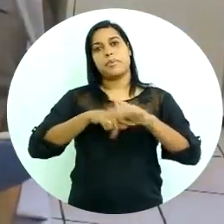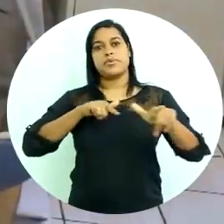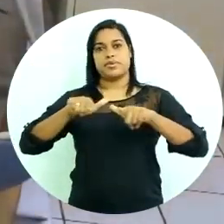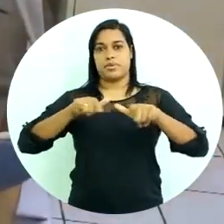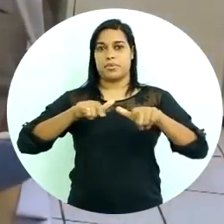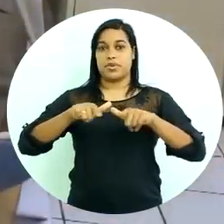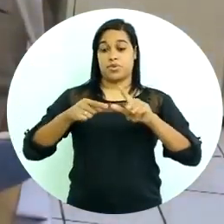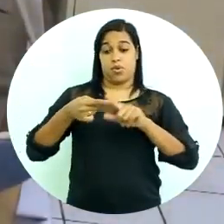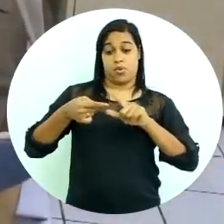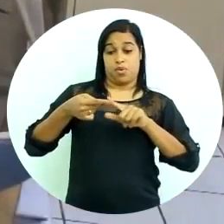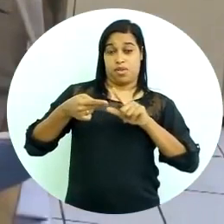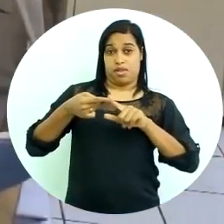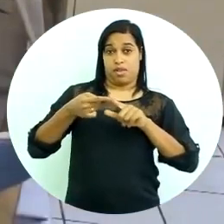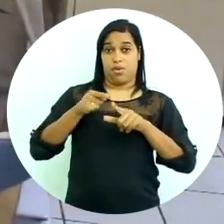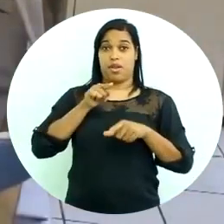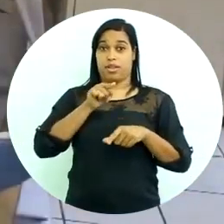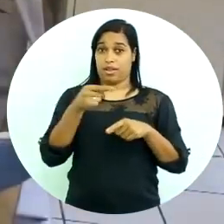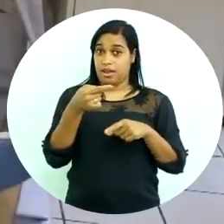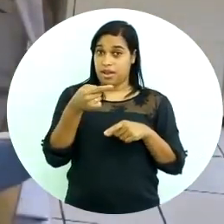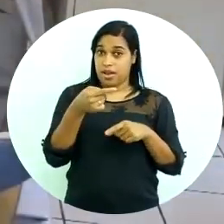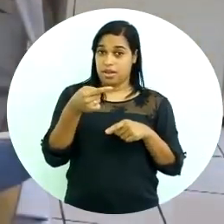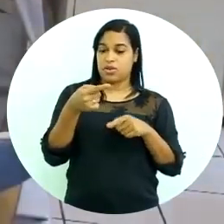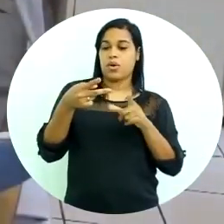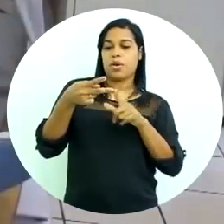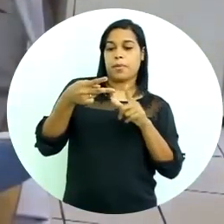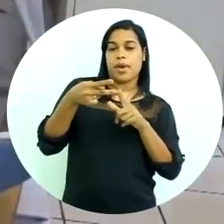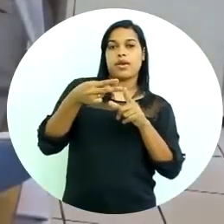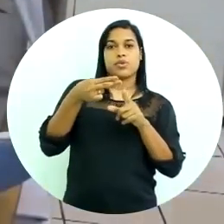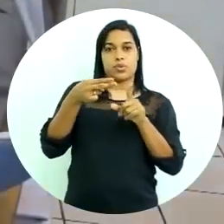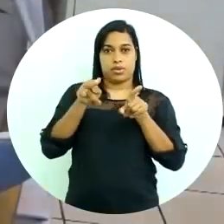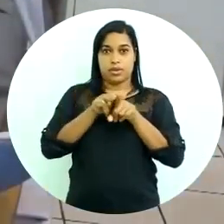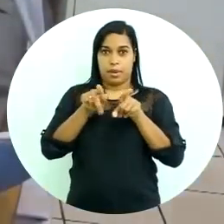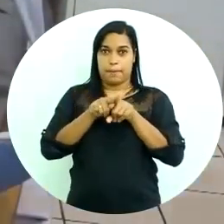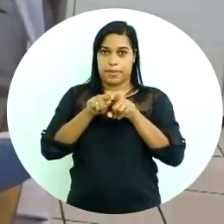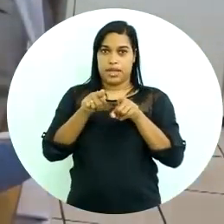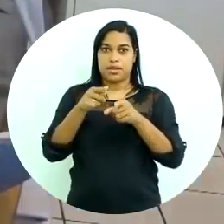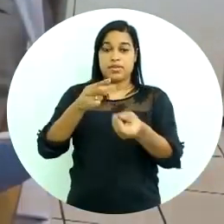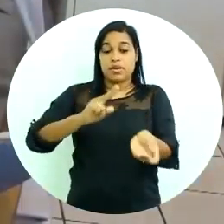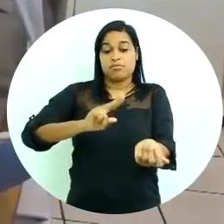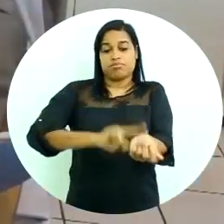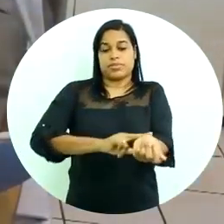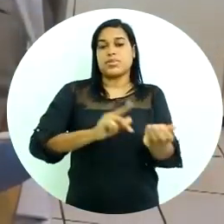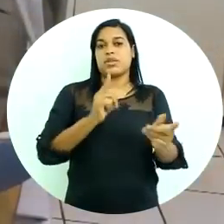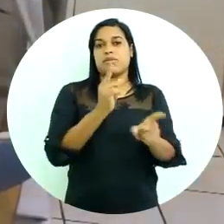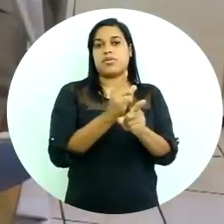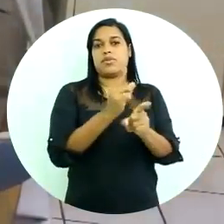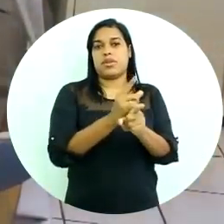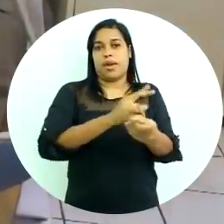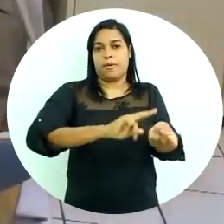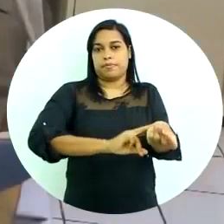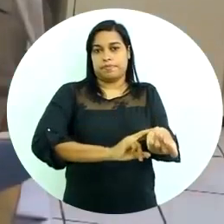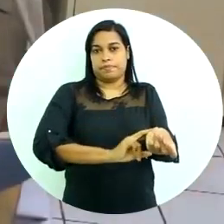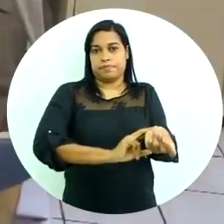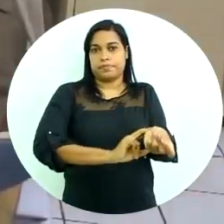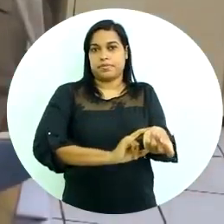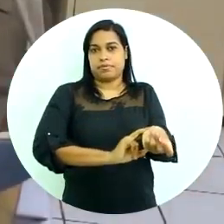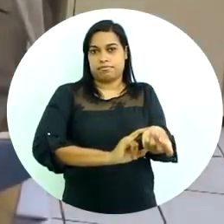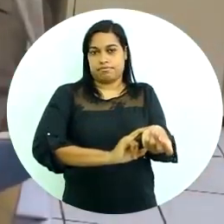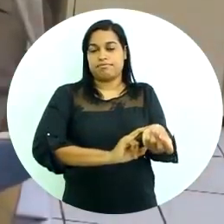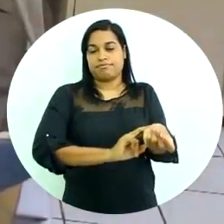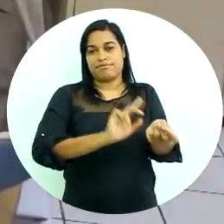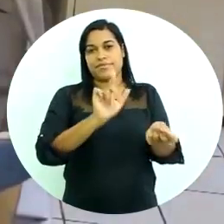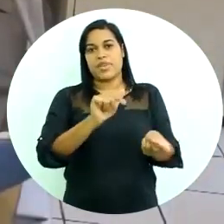com o dedo indicador e o dedo médio, a gente vai localizar uma artéria de grande calibre, que no caso é